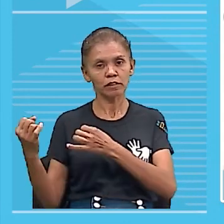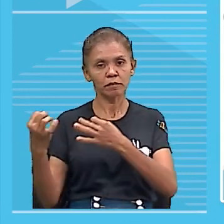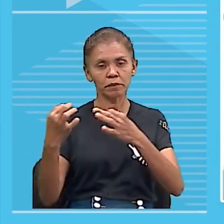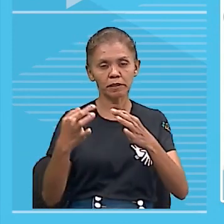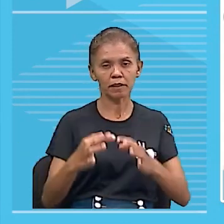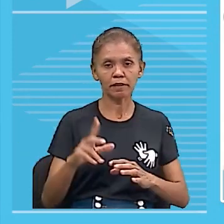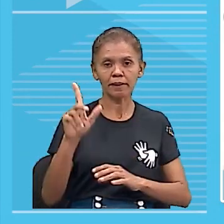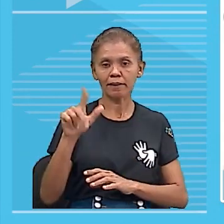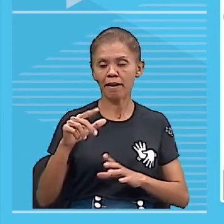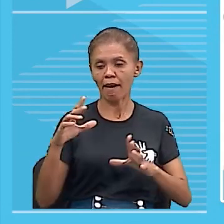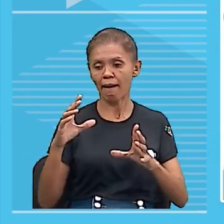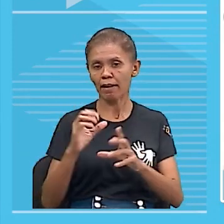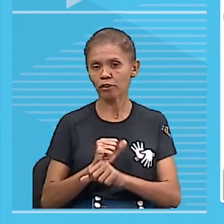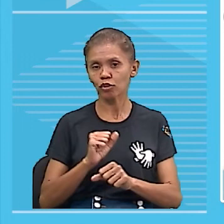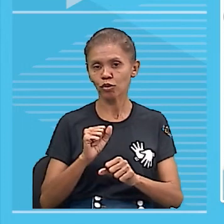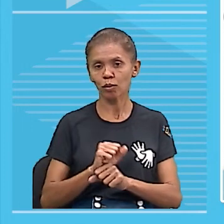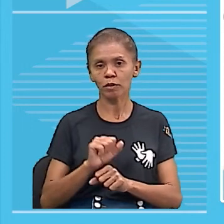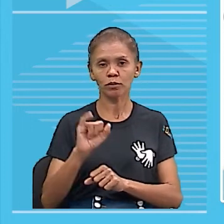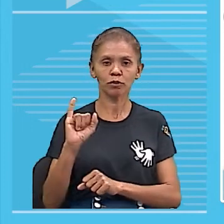inversos